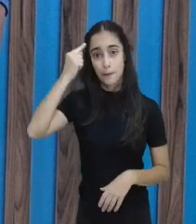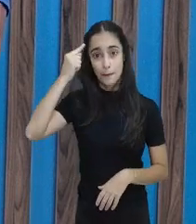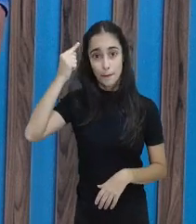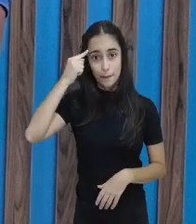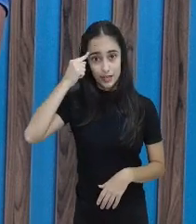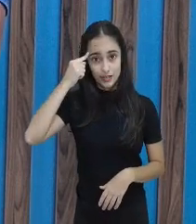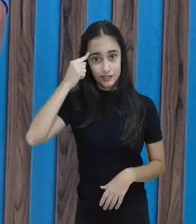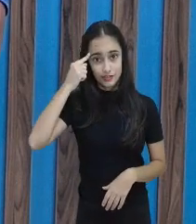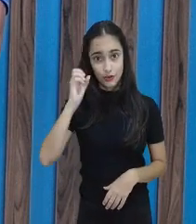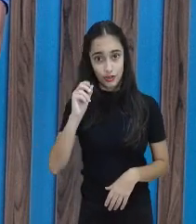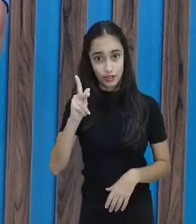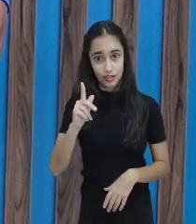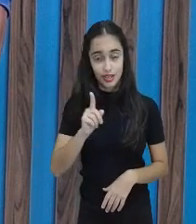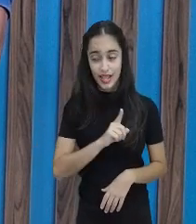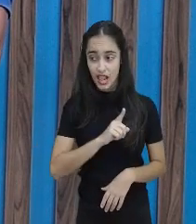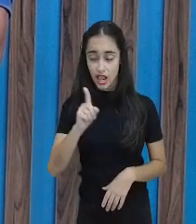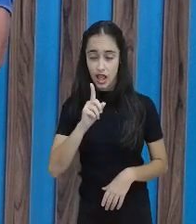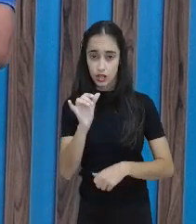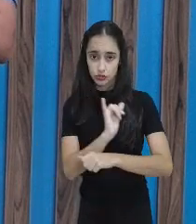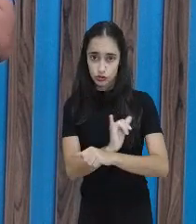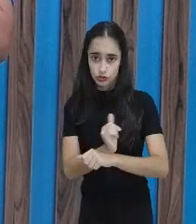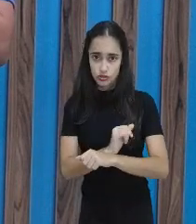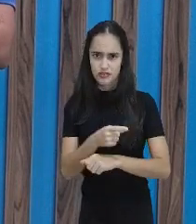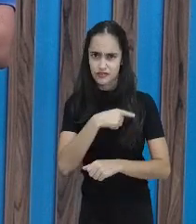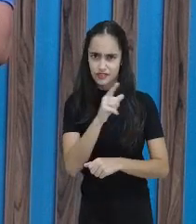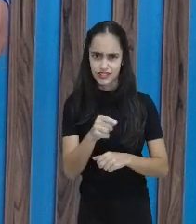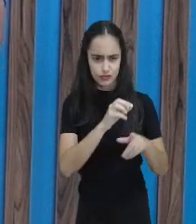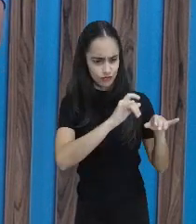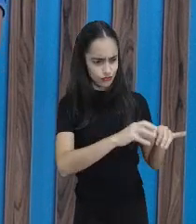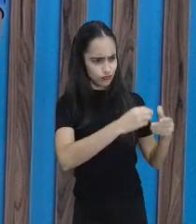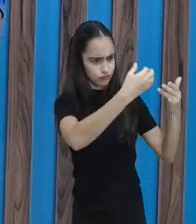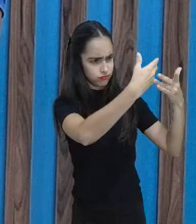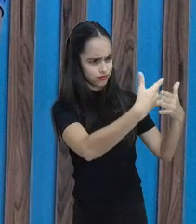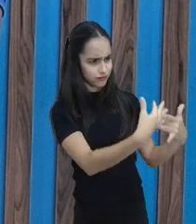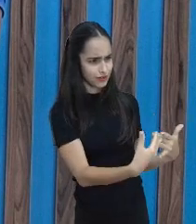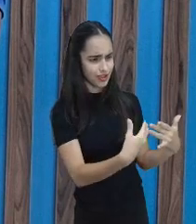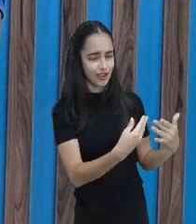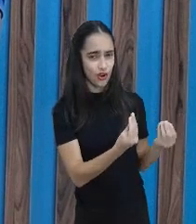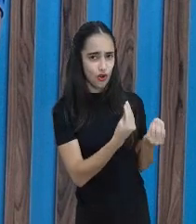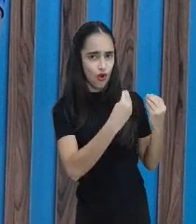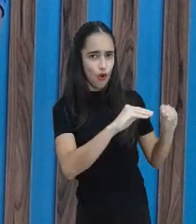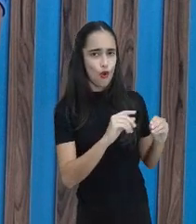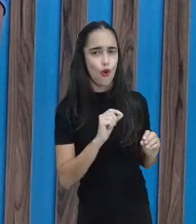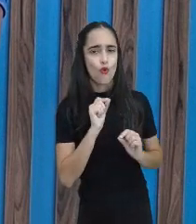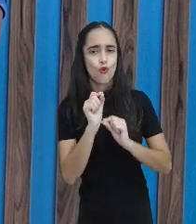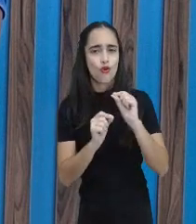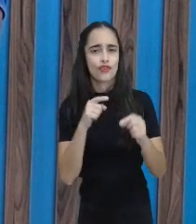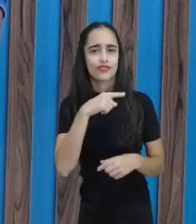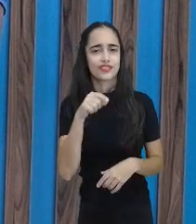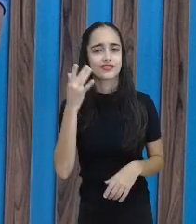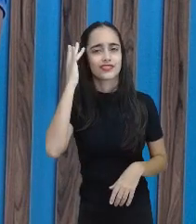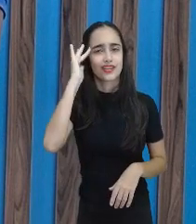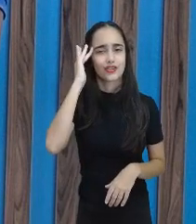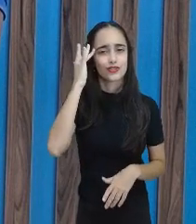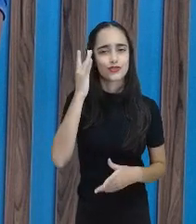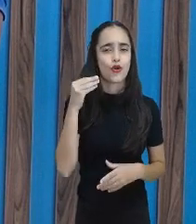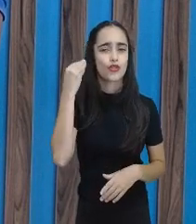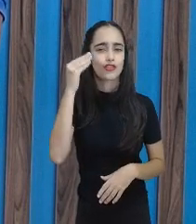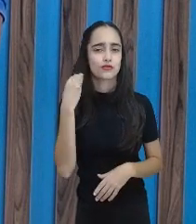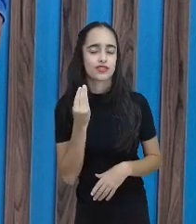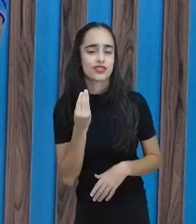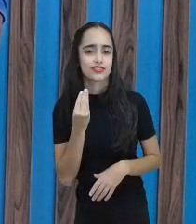no YouTube, você acessa aí nos comentários, você coloca o que você achou dessa experiência, o que